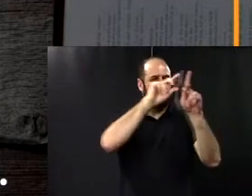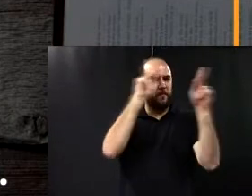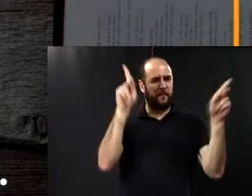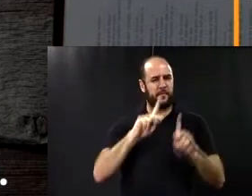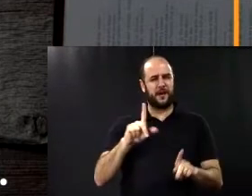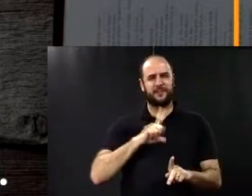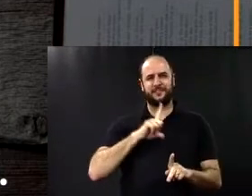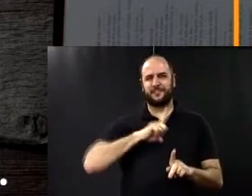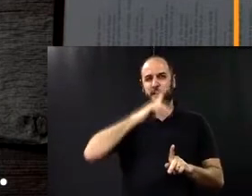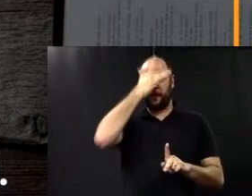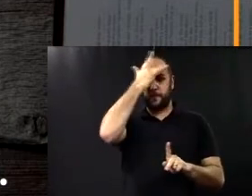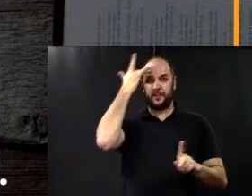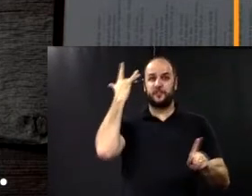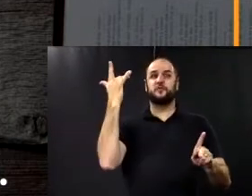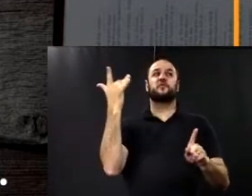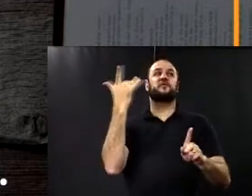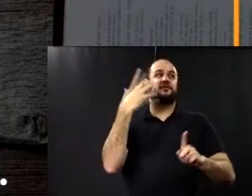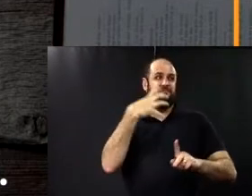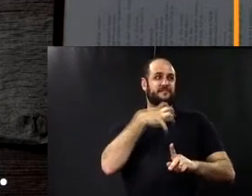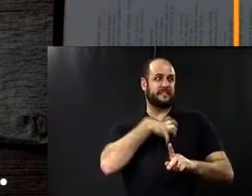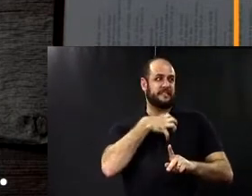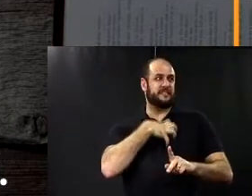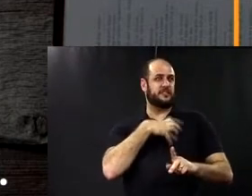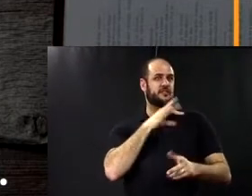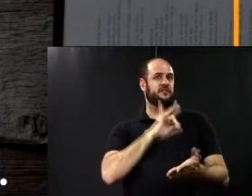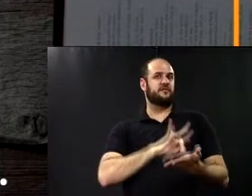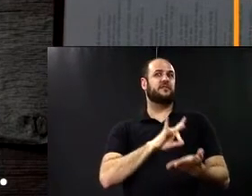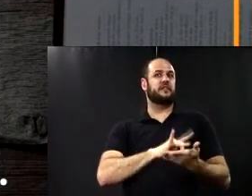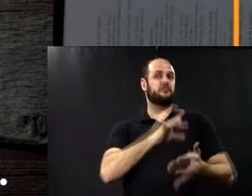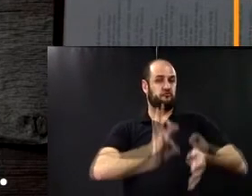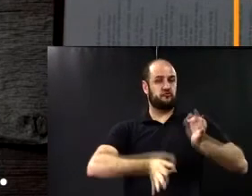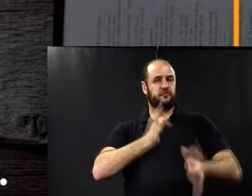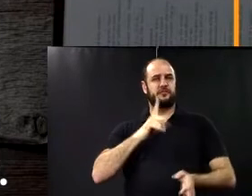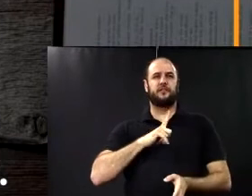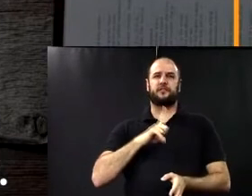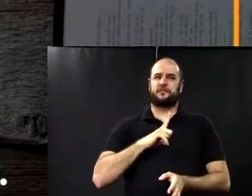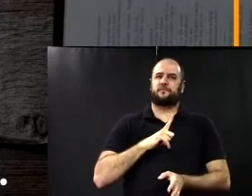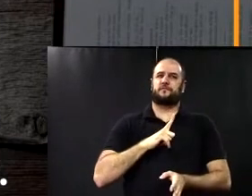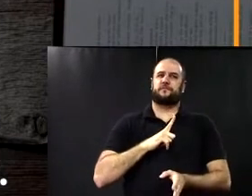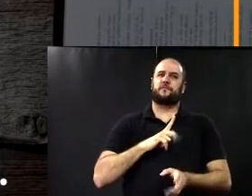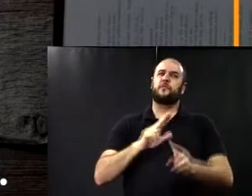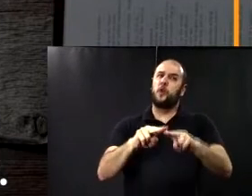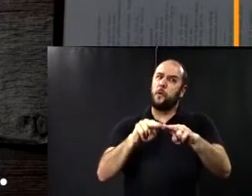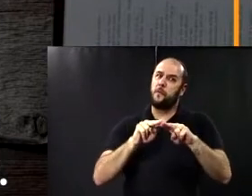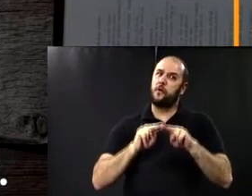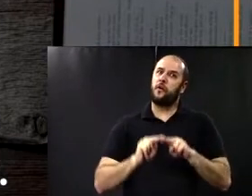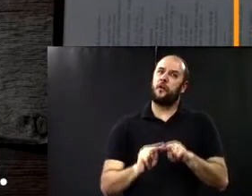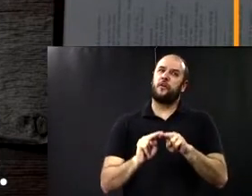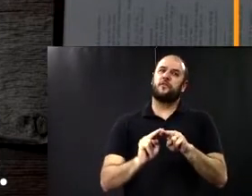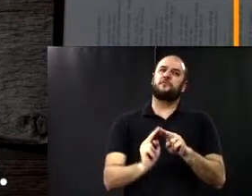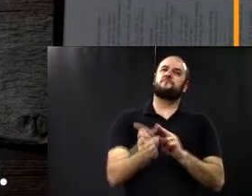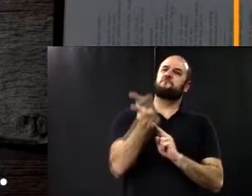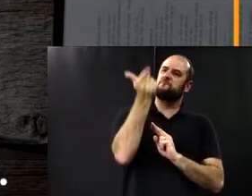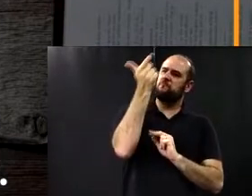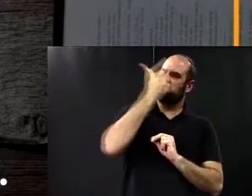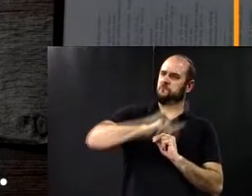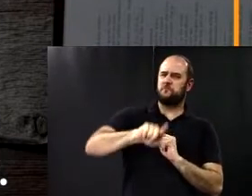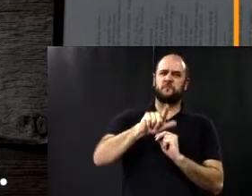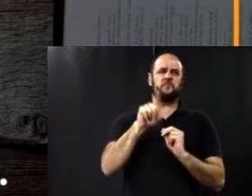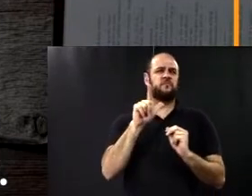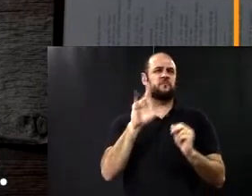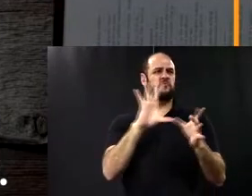que têm sido por ela exercitados, fruto de justiça. Por isso, restabelecei as